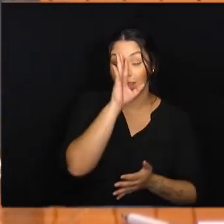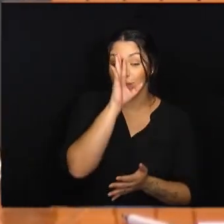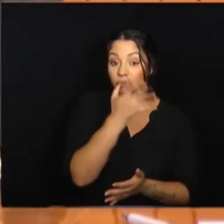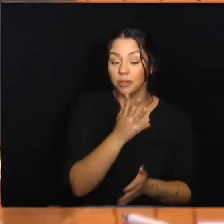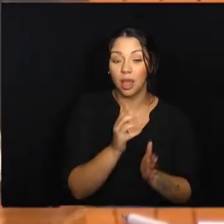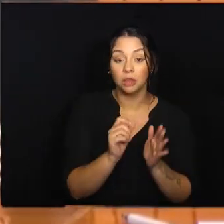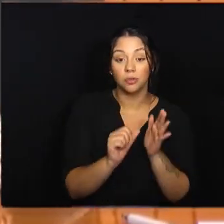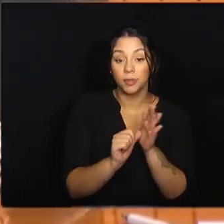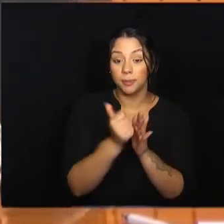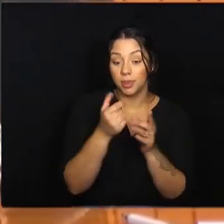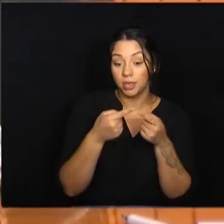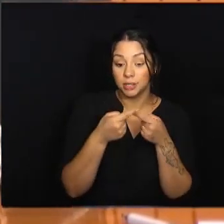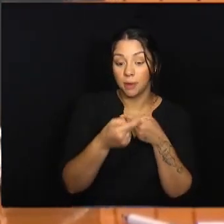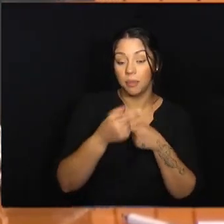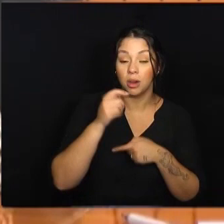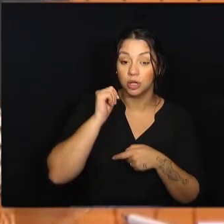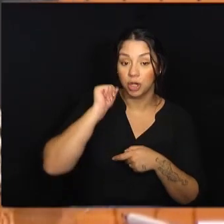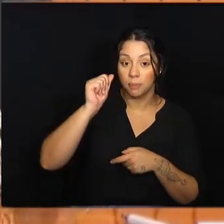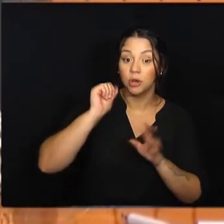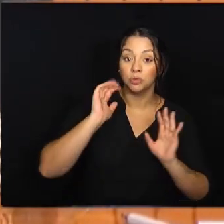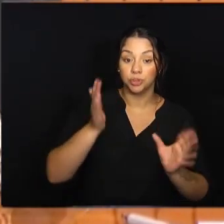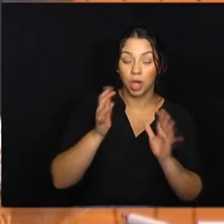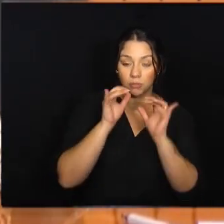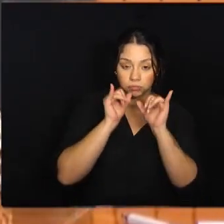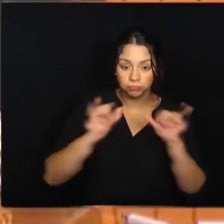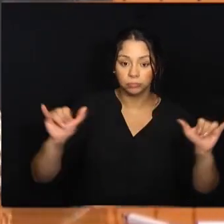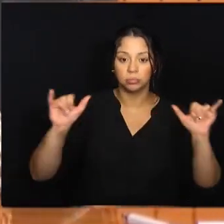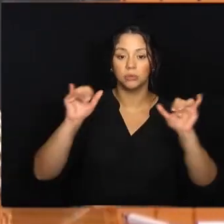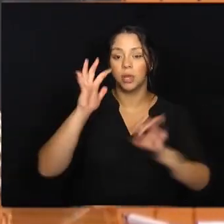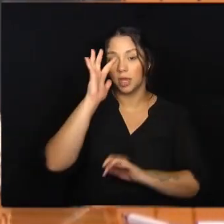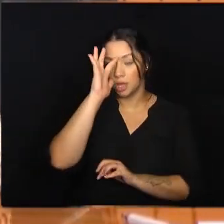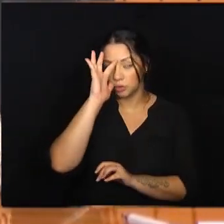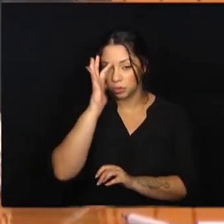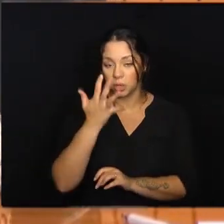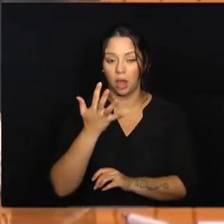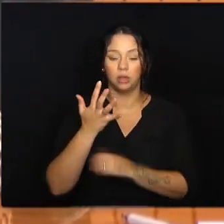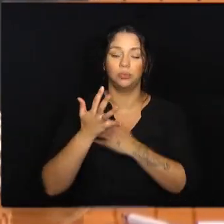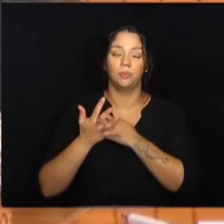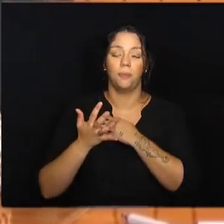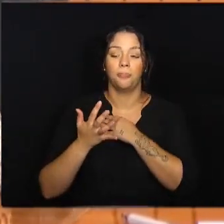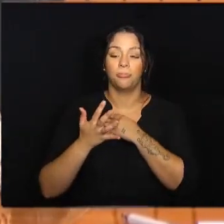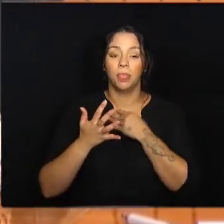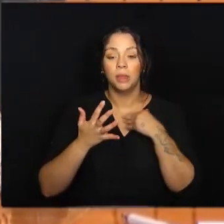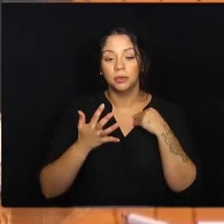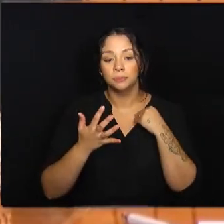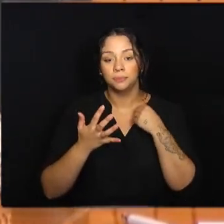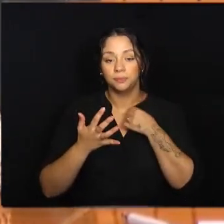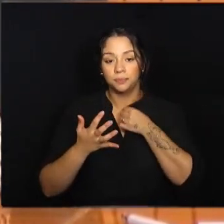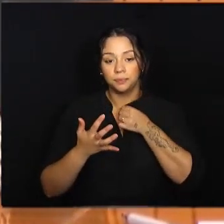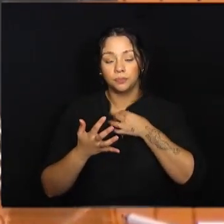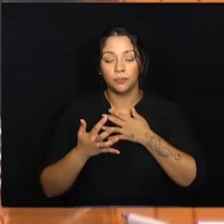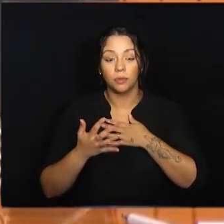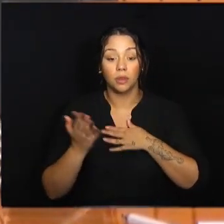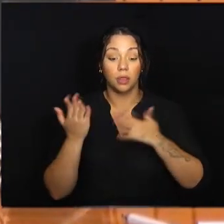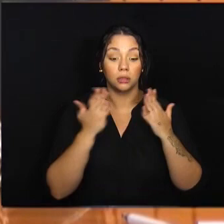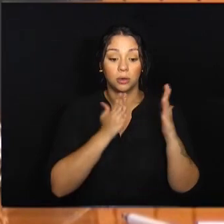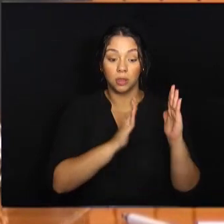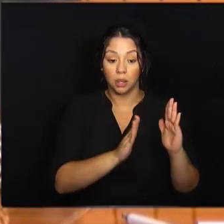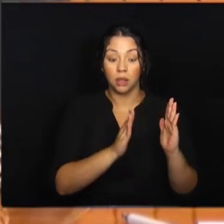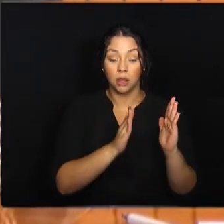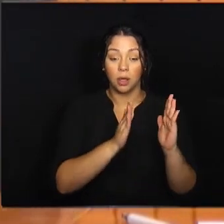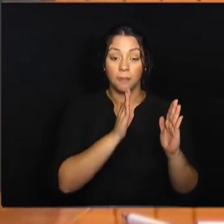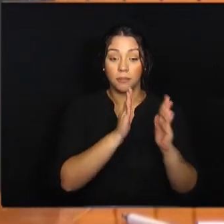semana de abril, agora, então já sai o resultado na primeira semana de abril. O período de contratação